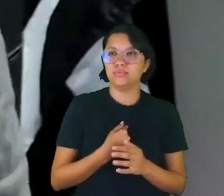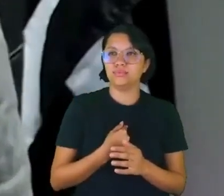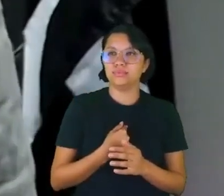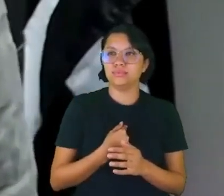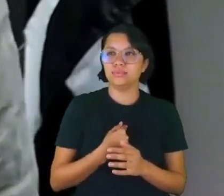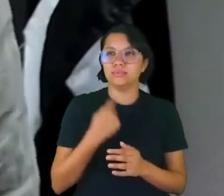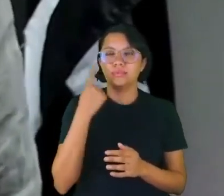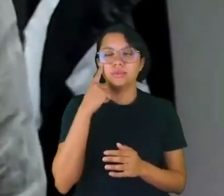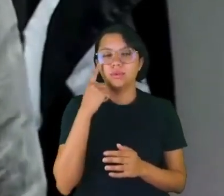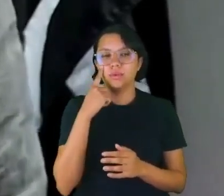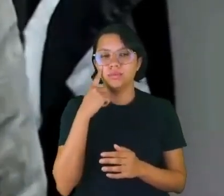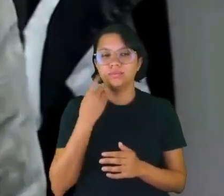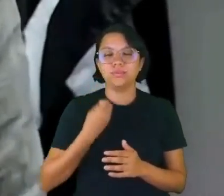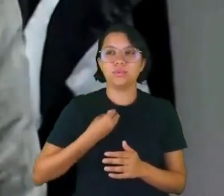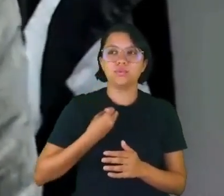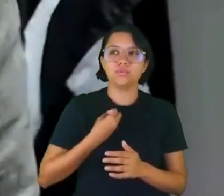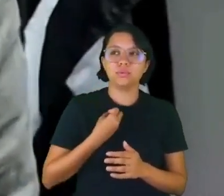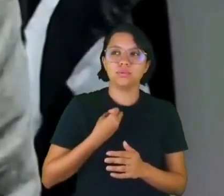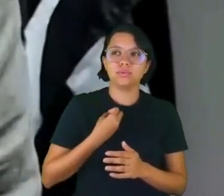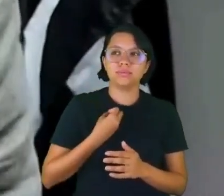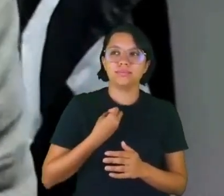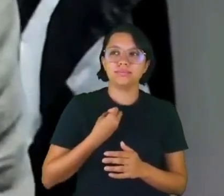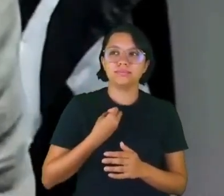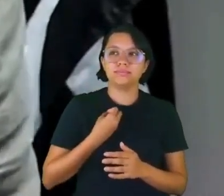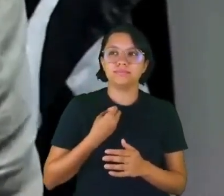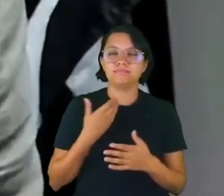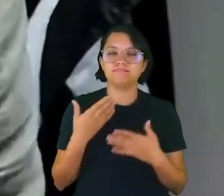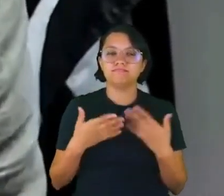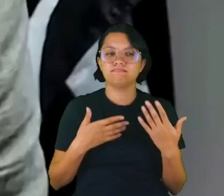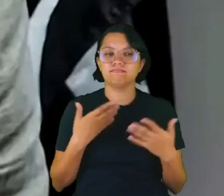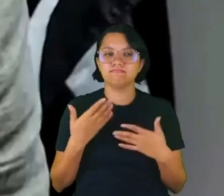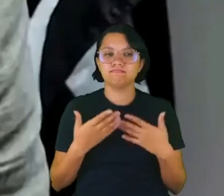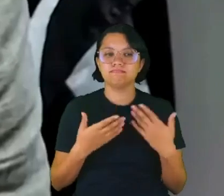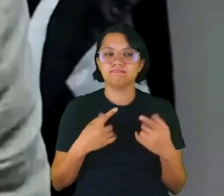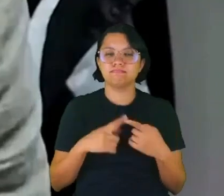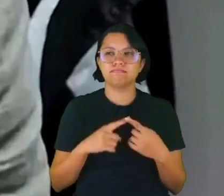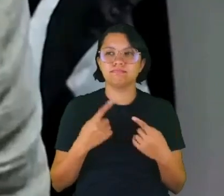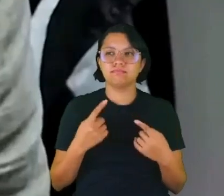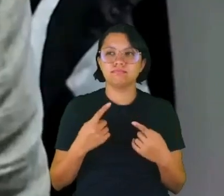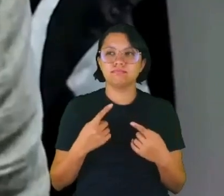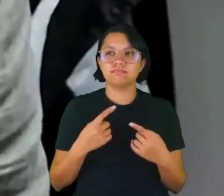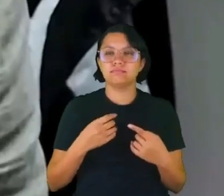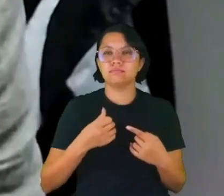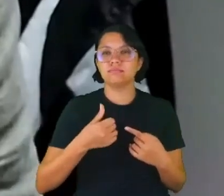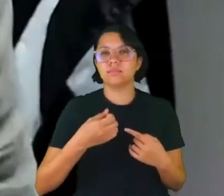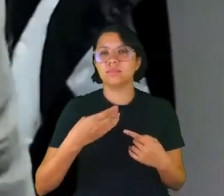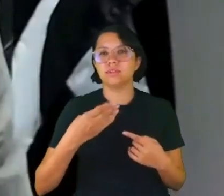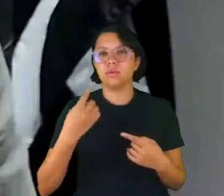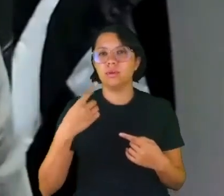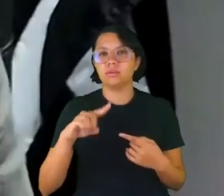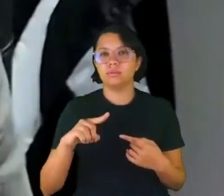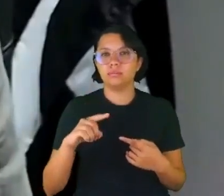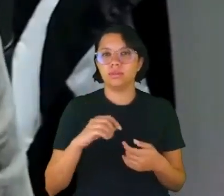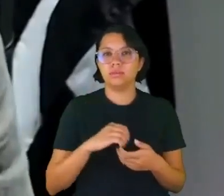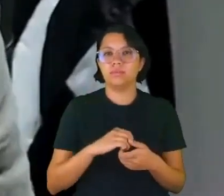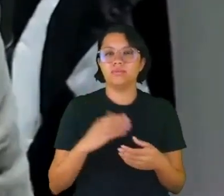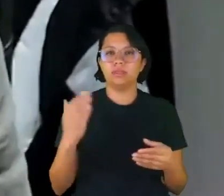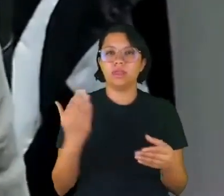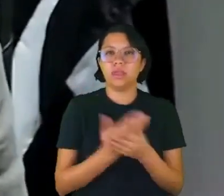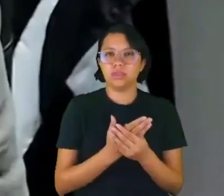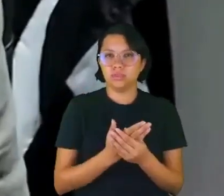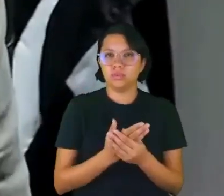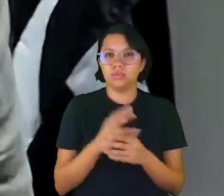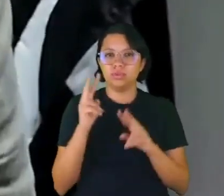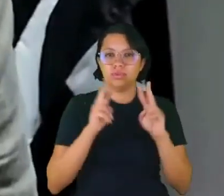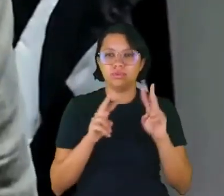E olha que coisa, os números são, Marisa, de 64 mil e tal ações que